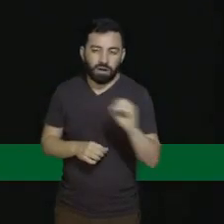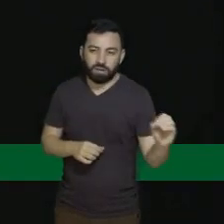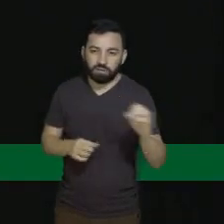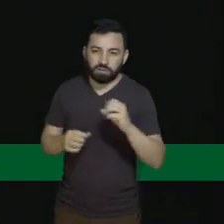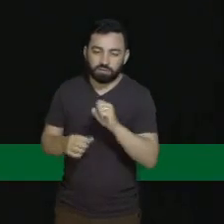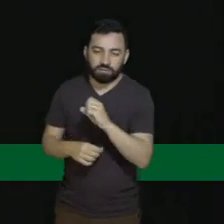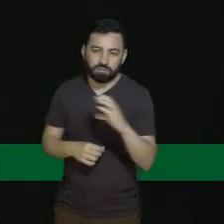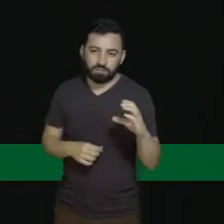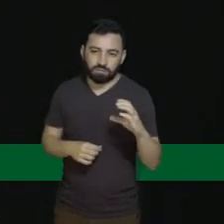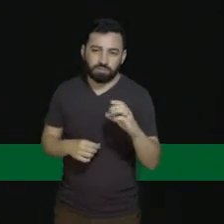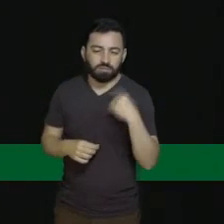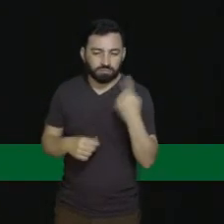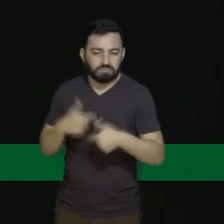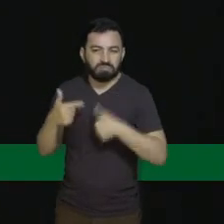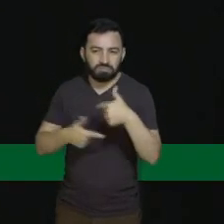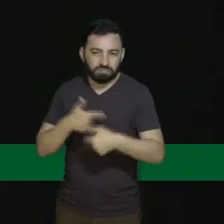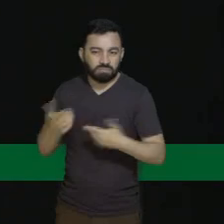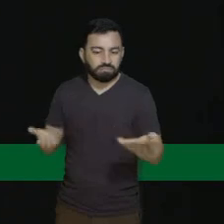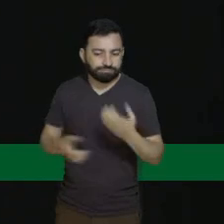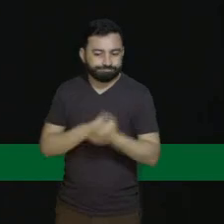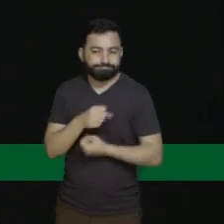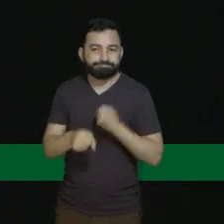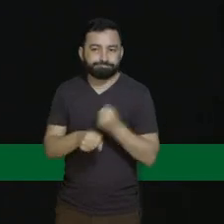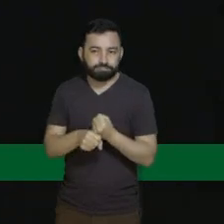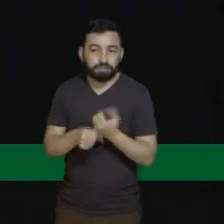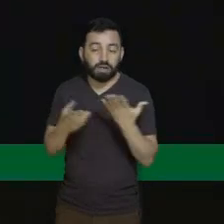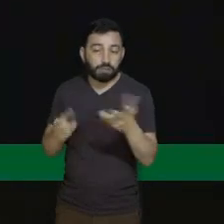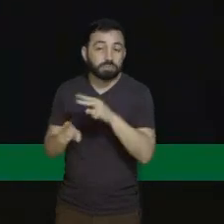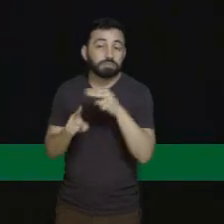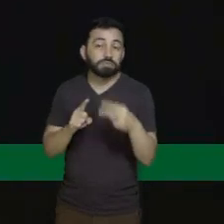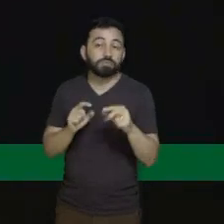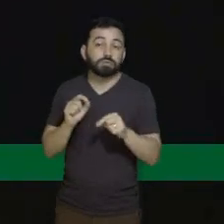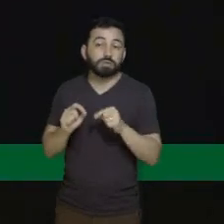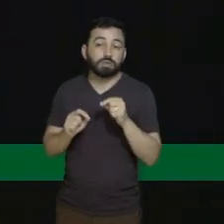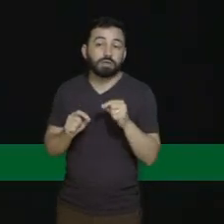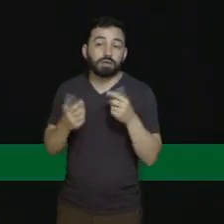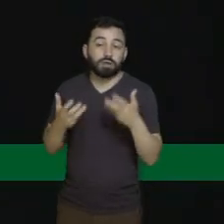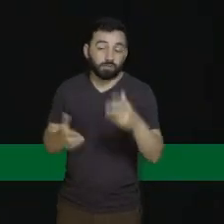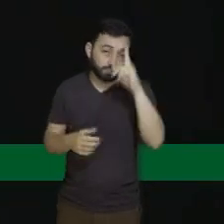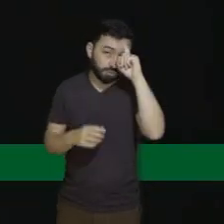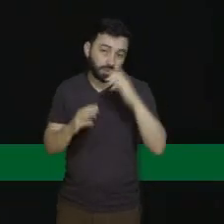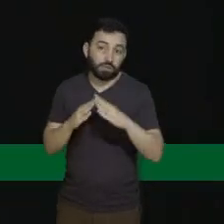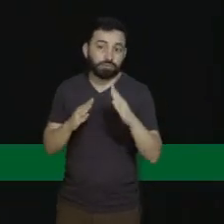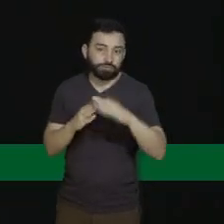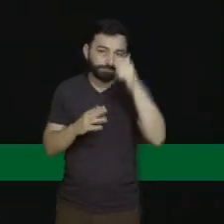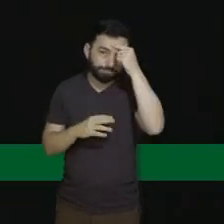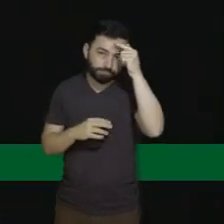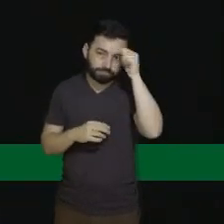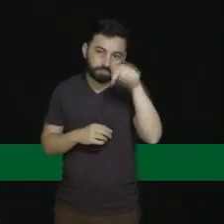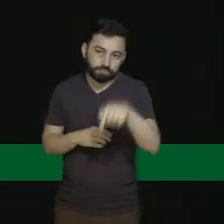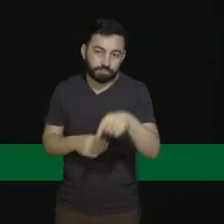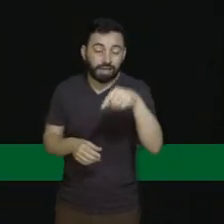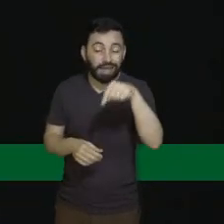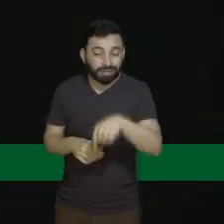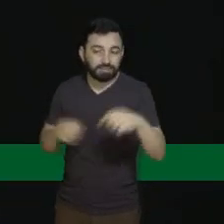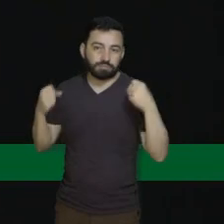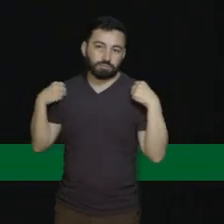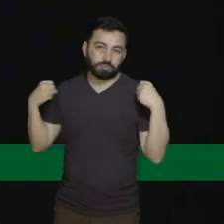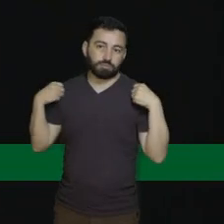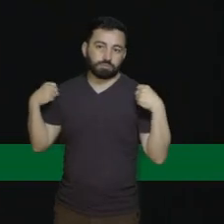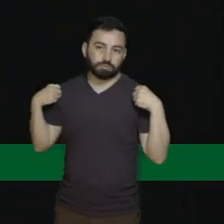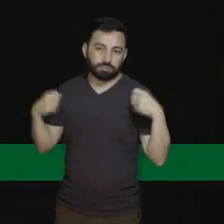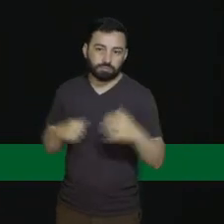Estamos trabalhando ao longo deste ano na perspectiva de termos um hospital universitário aqui em Chapecó,